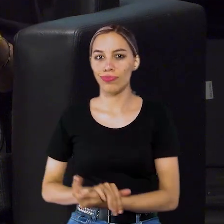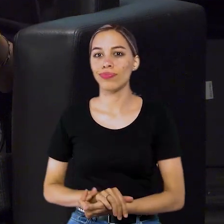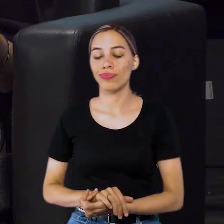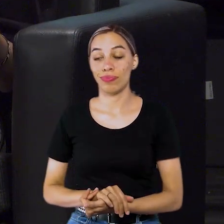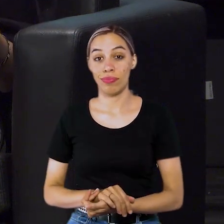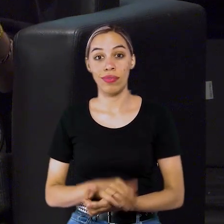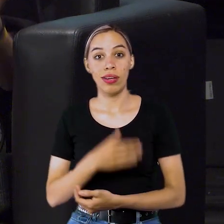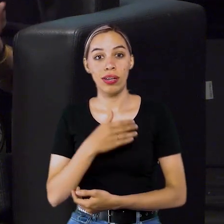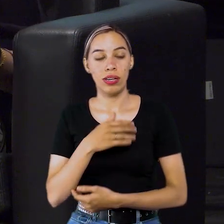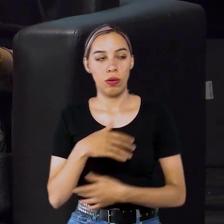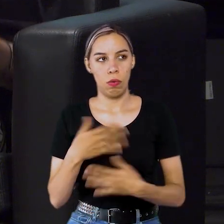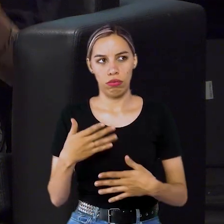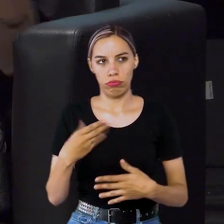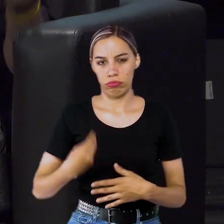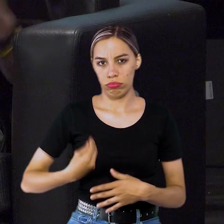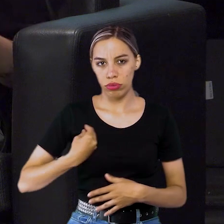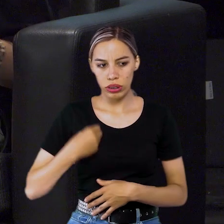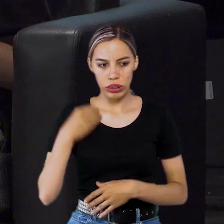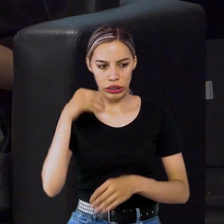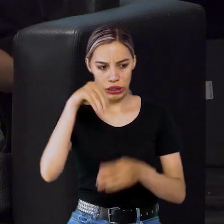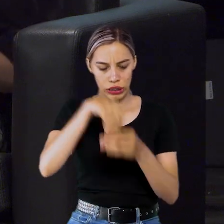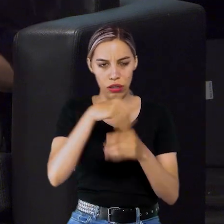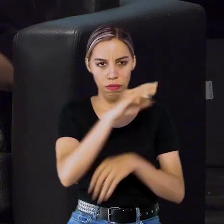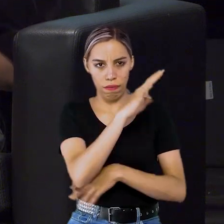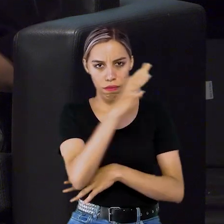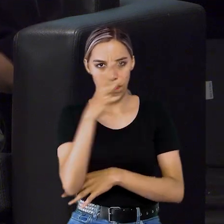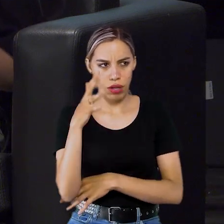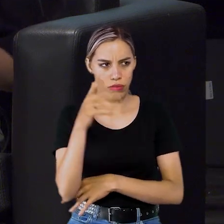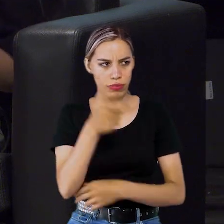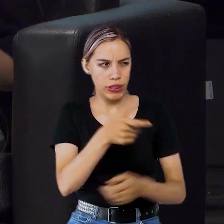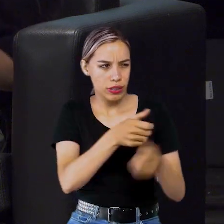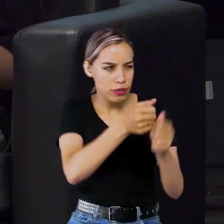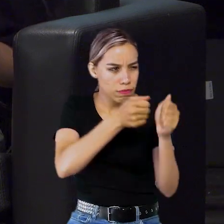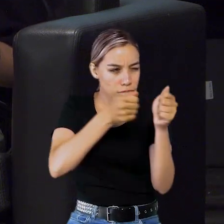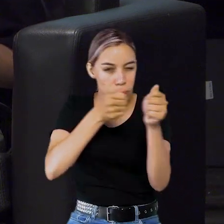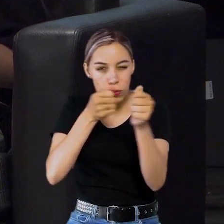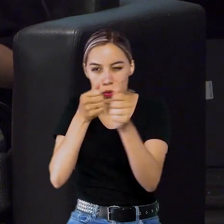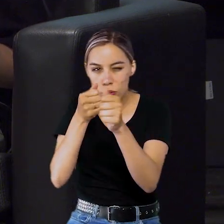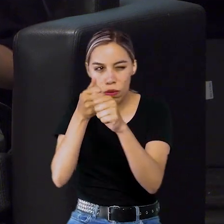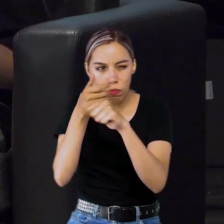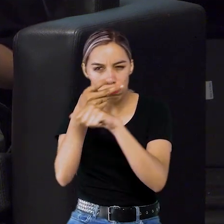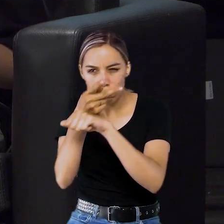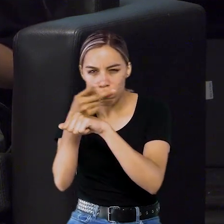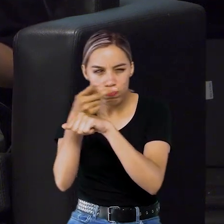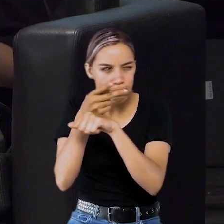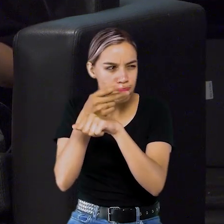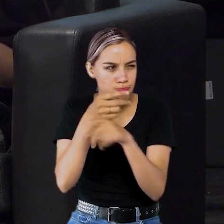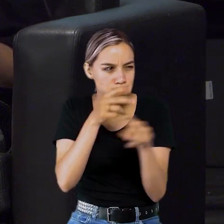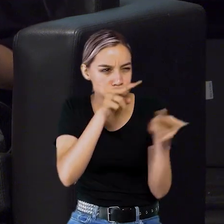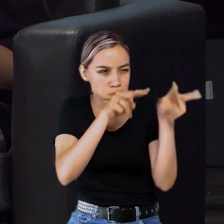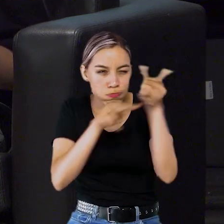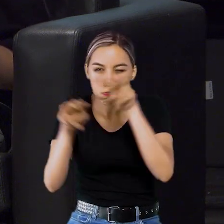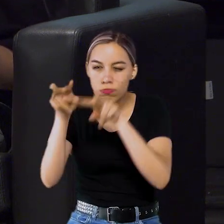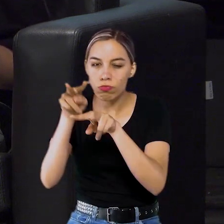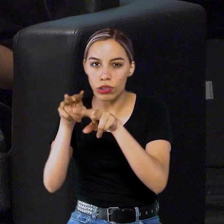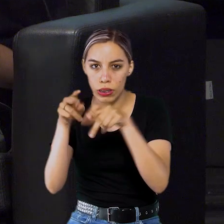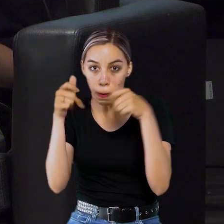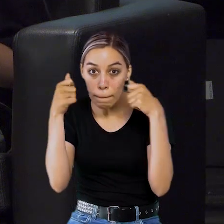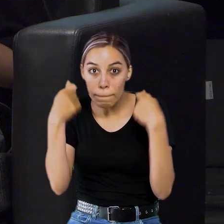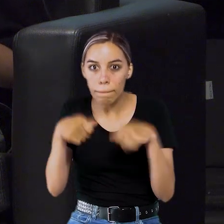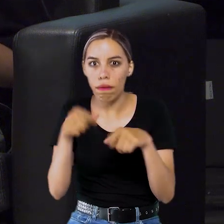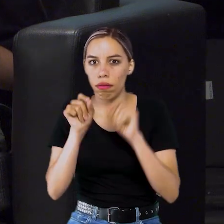na floresta, quando você está na floresta, quando você vai caçar, quando você vai fazer a fiscalização, o monitoramento, você